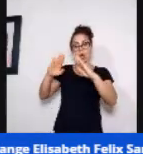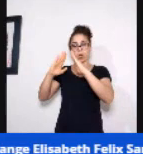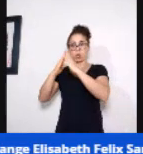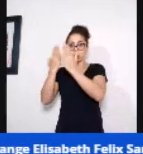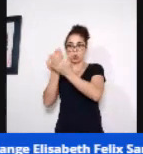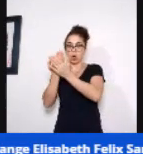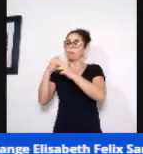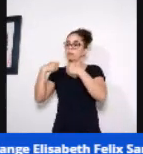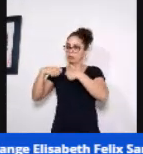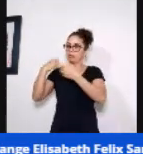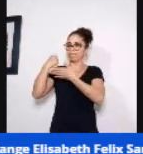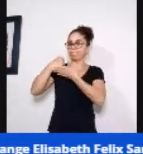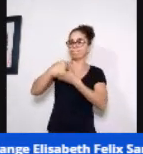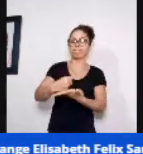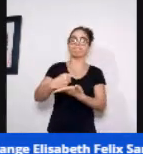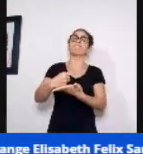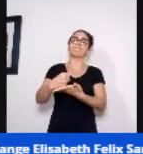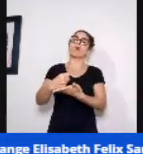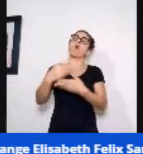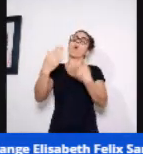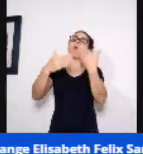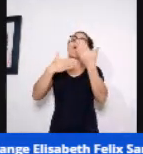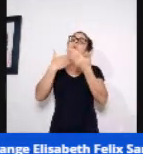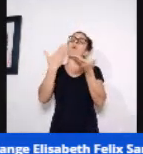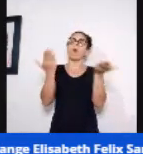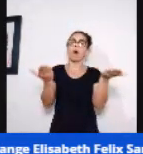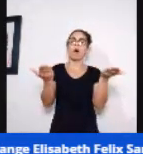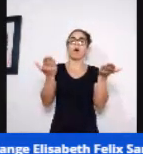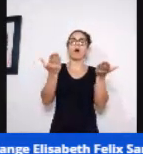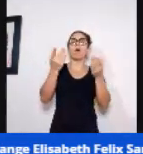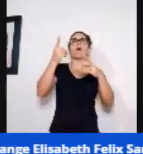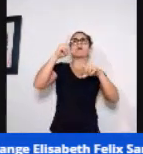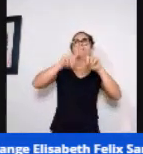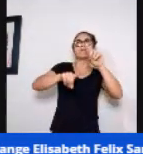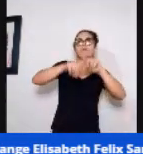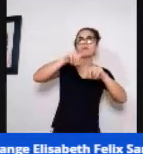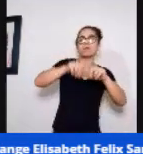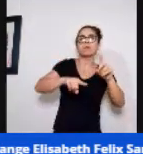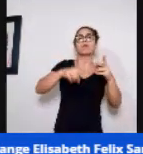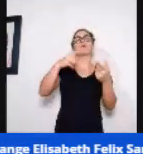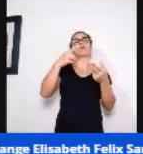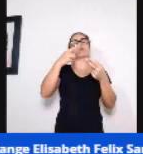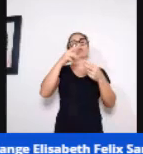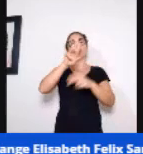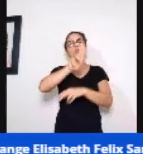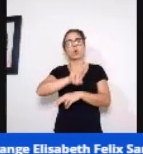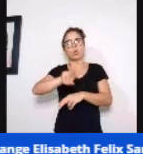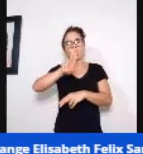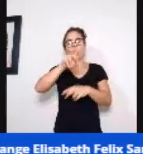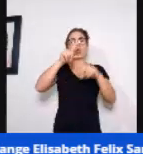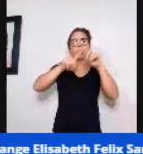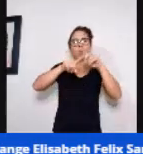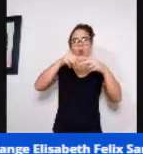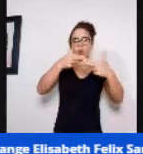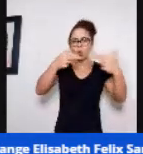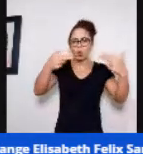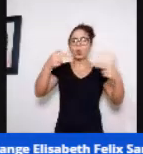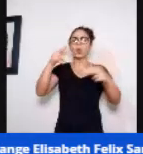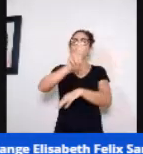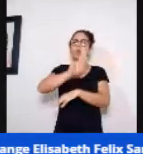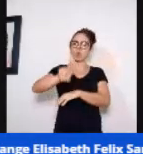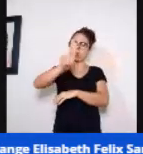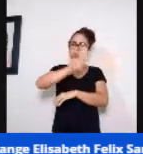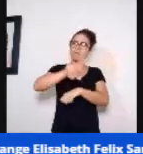grande preocupação? Qual recurso, qual instrumento utilizar nesse momento de isolamento, de